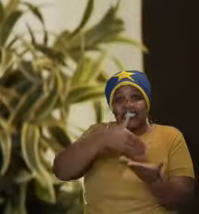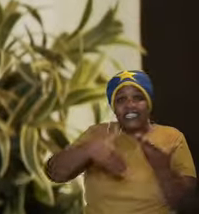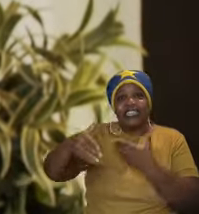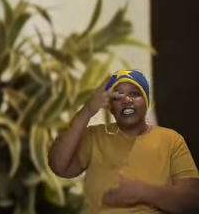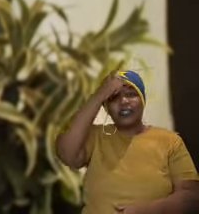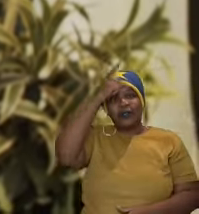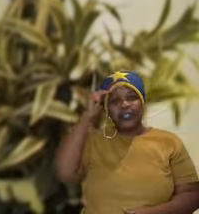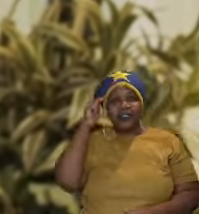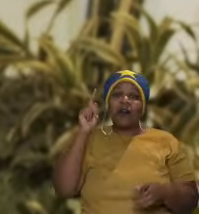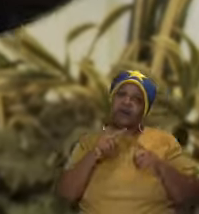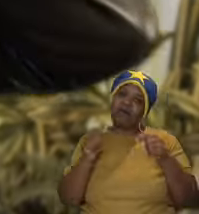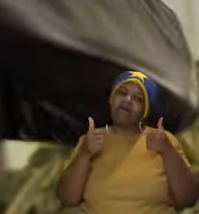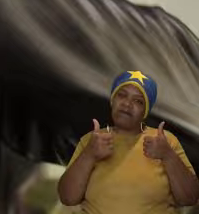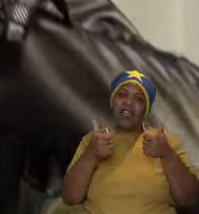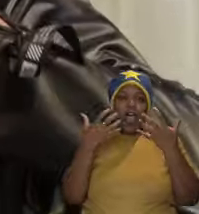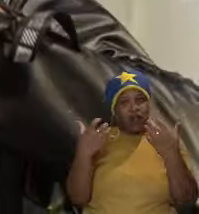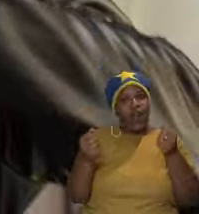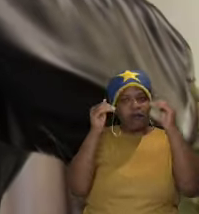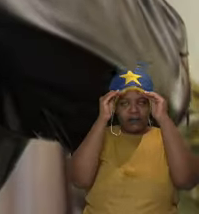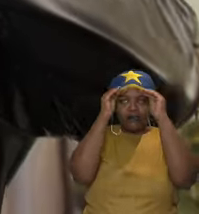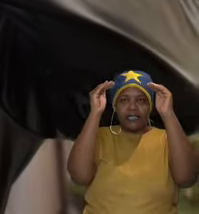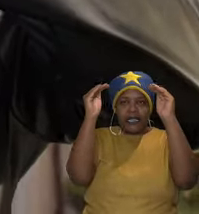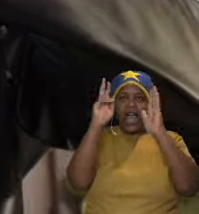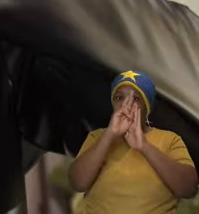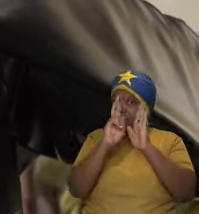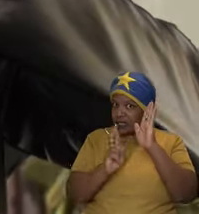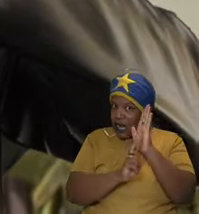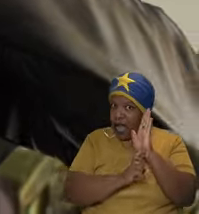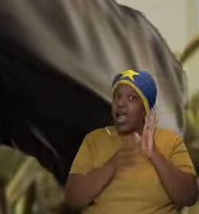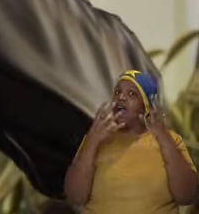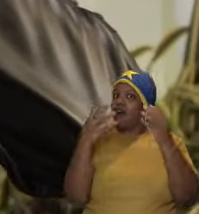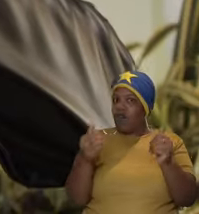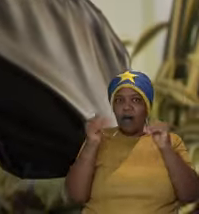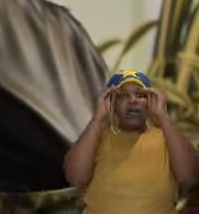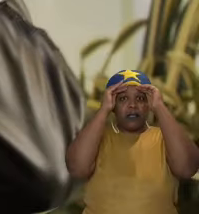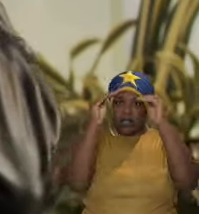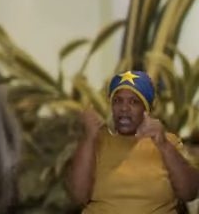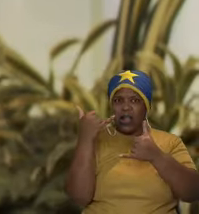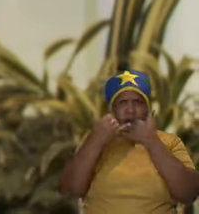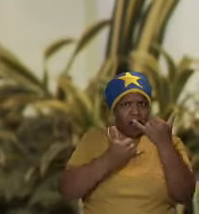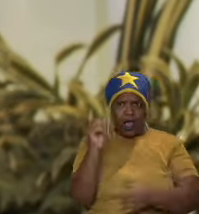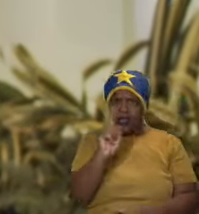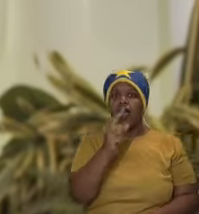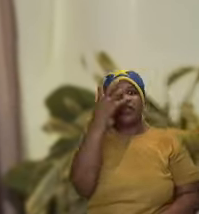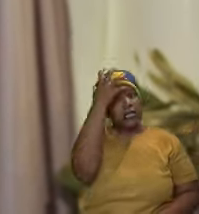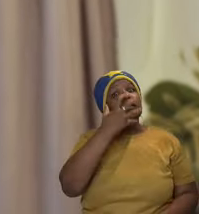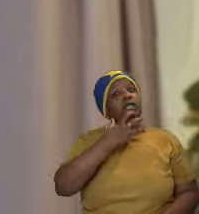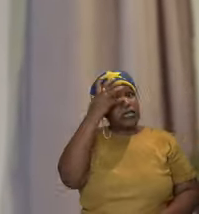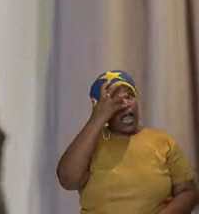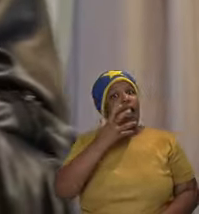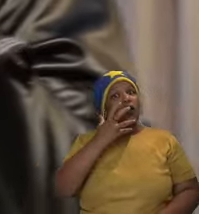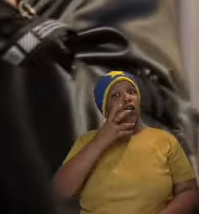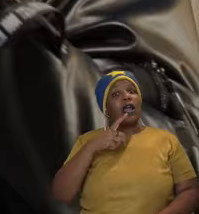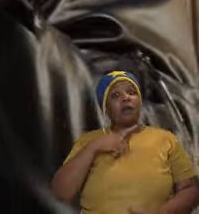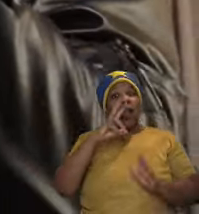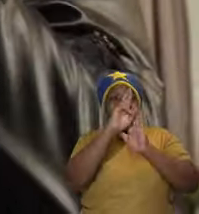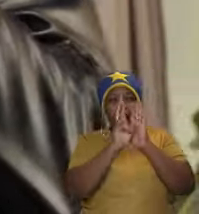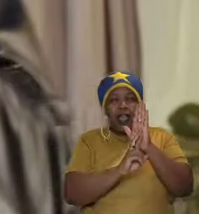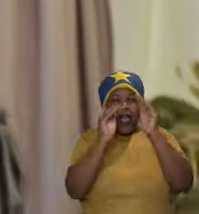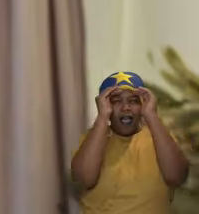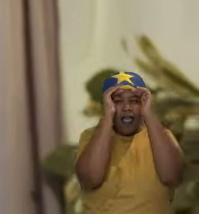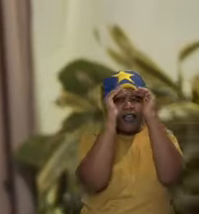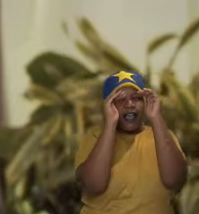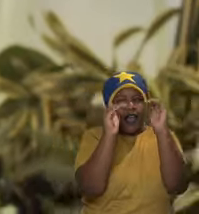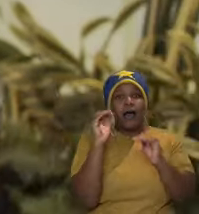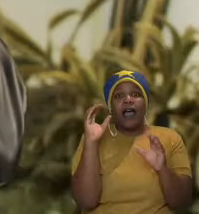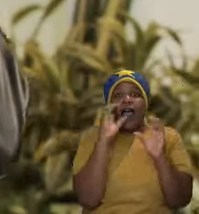Rapaziada. Nossa. Mas é isso aí. Vamos respeitar as normas, mano. Com vamos certeza. Respeitar mesmo, que não é brincadeira, é sério. Então é vamos isso. Seguir as normas direitinho pra gente,